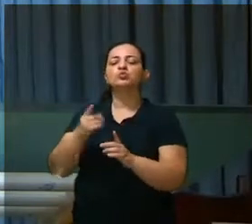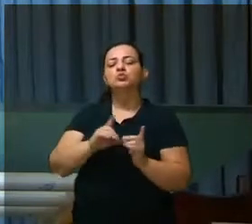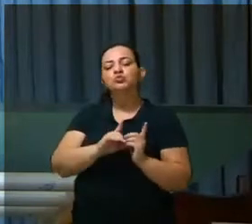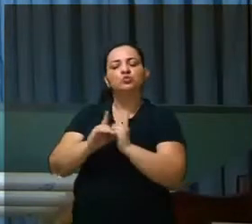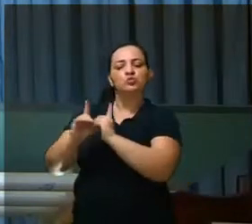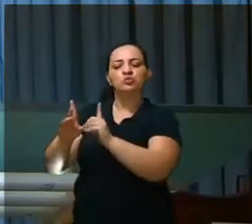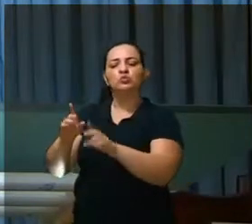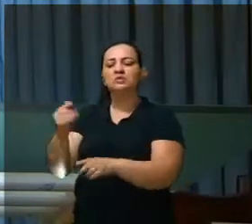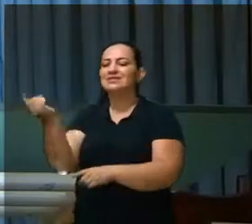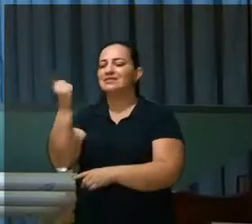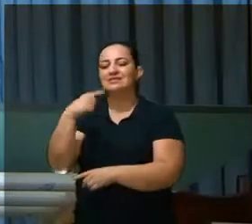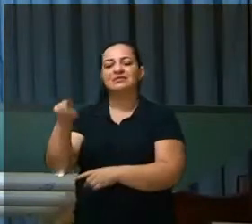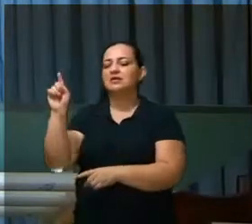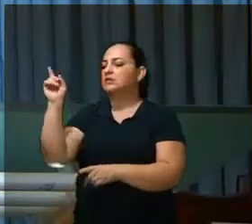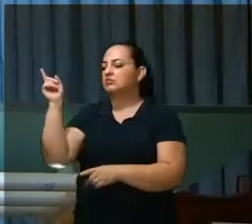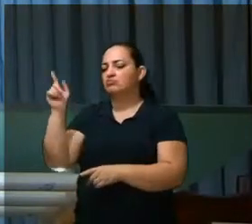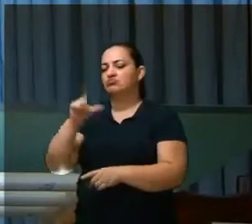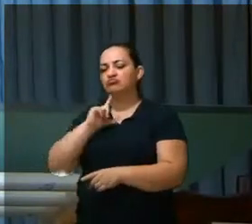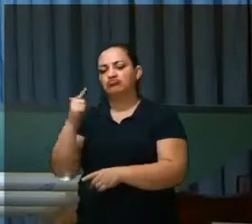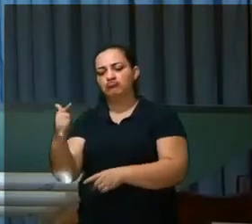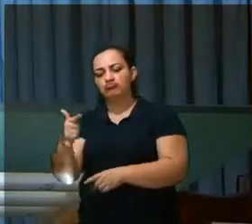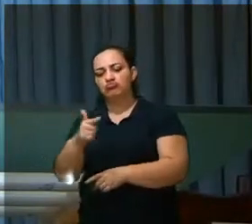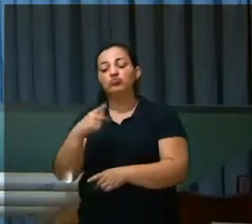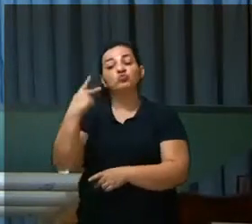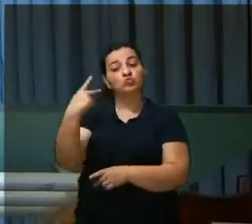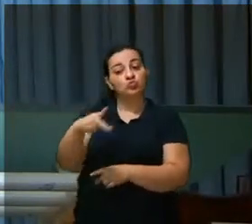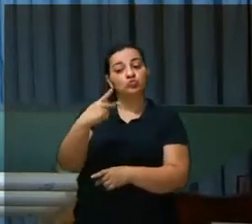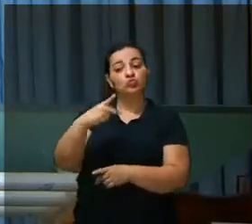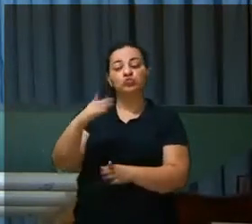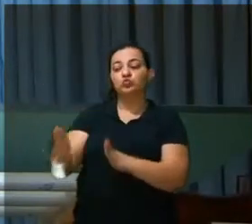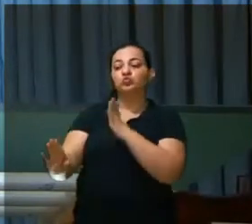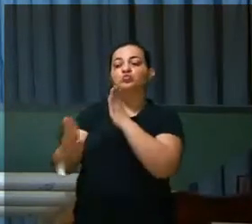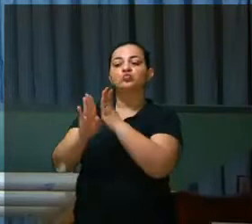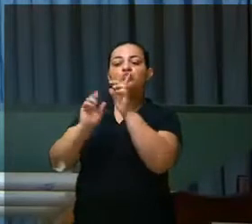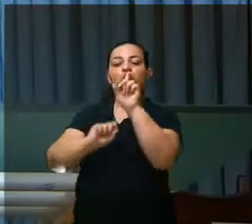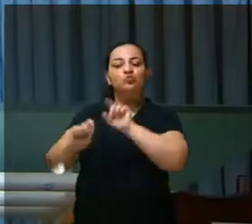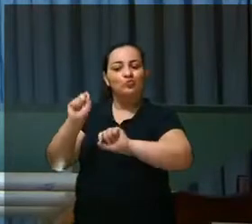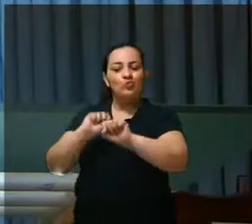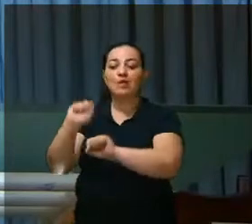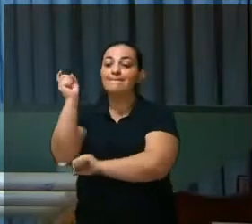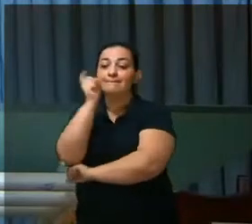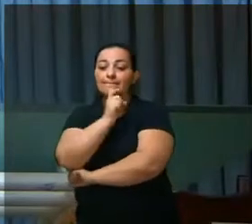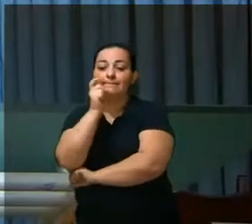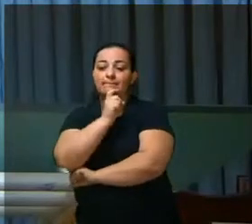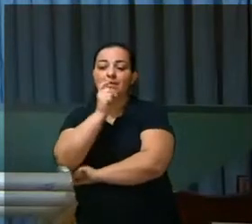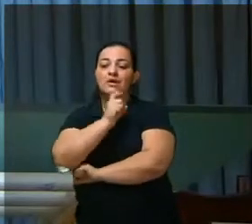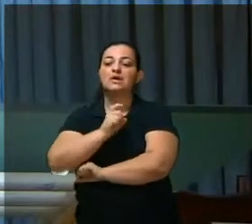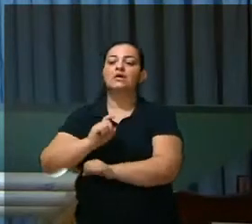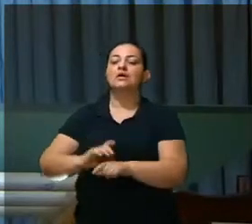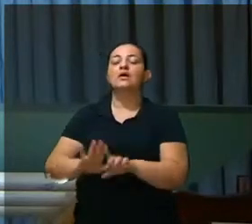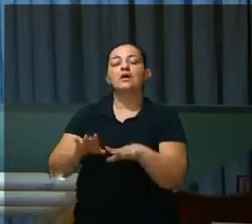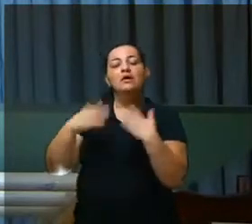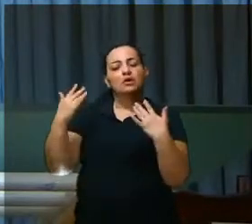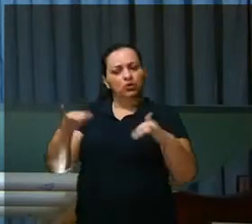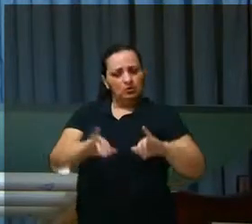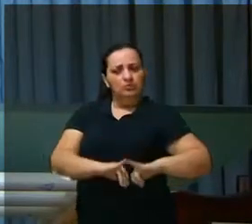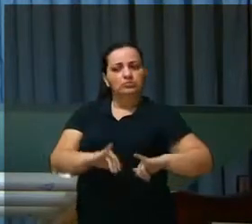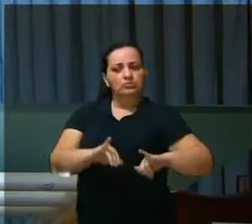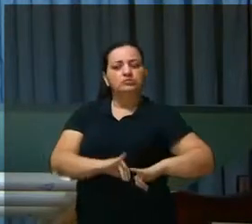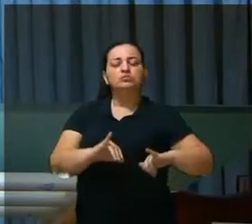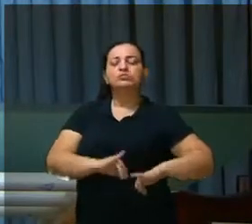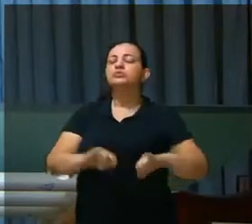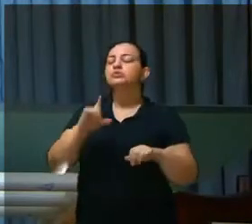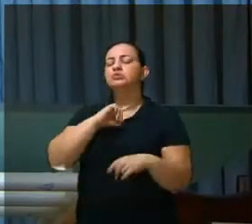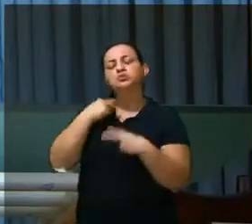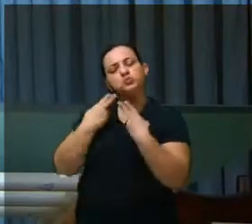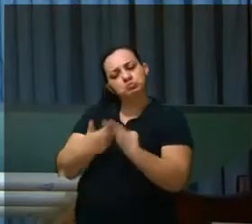ser Apóstolos e não são e tu os achaste mentirosos o e sofreste